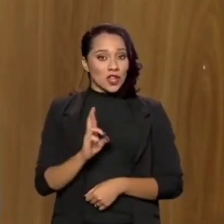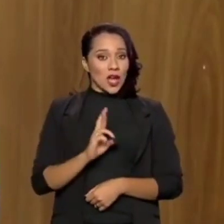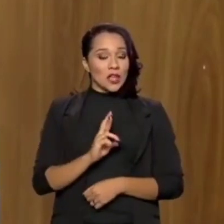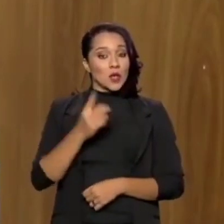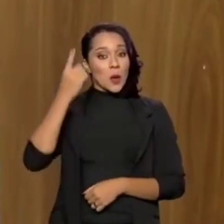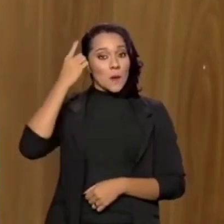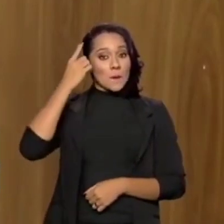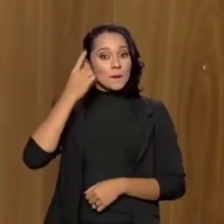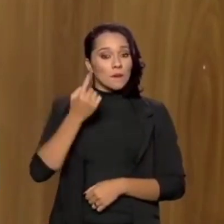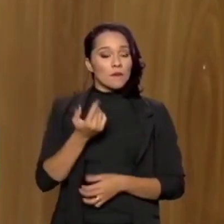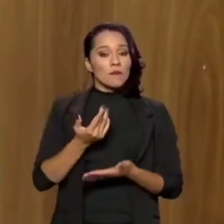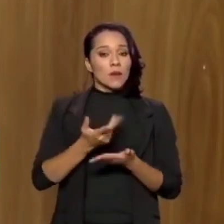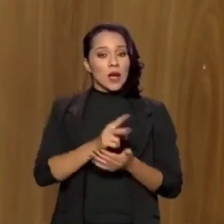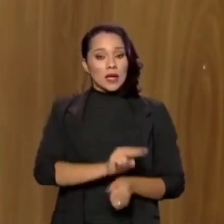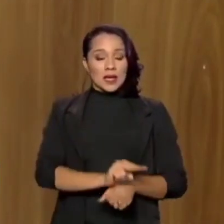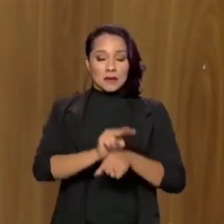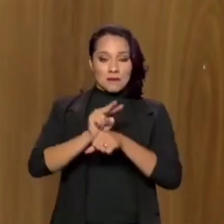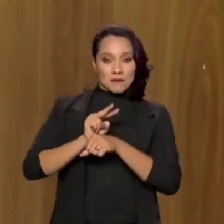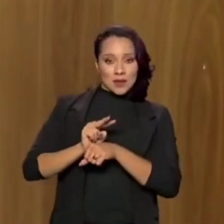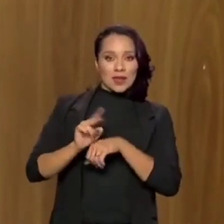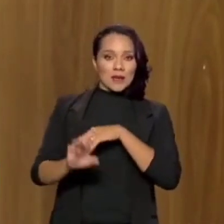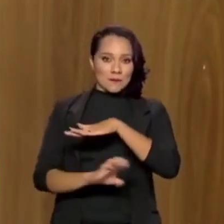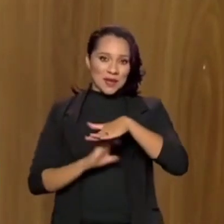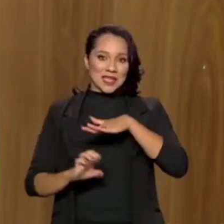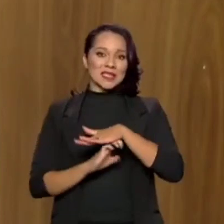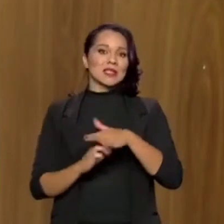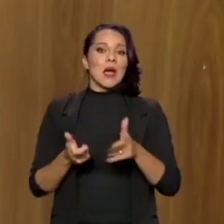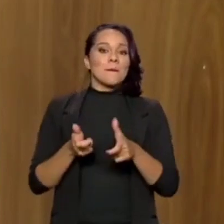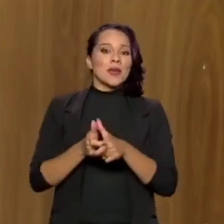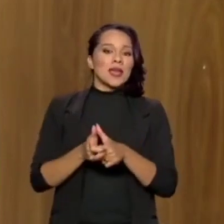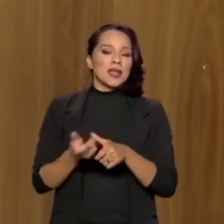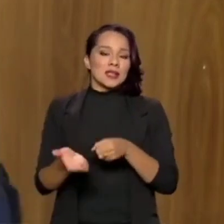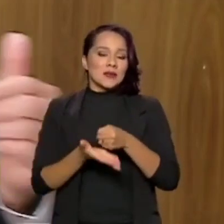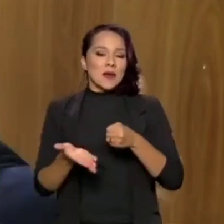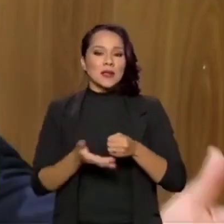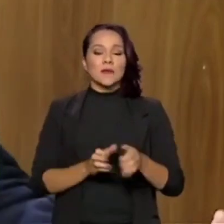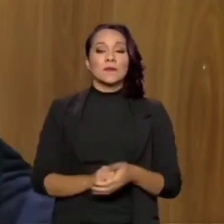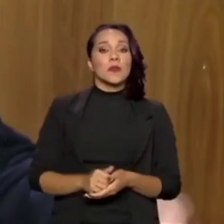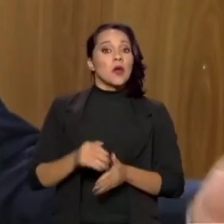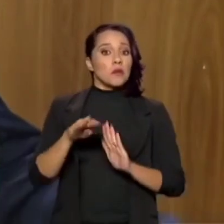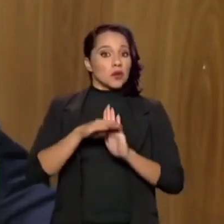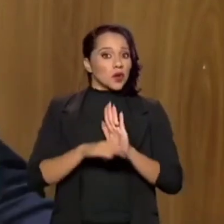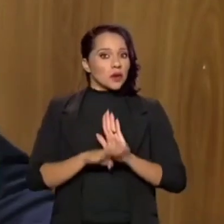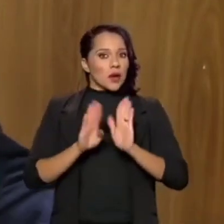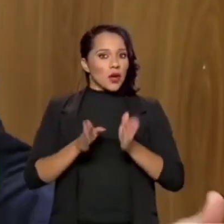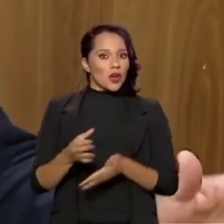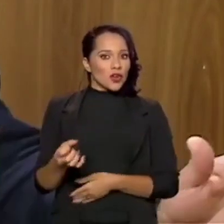por dia de crédito para pequenas e médias empresas. Então é um programa que já foi agora